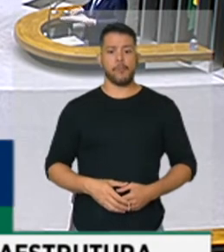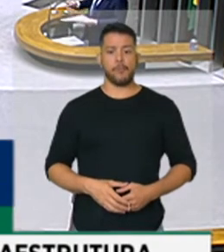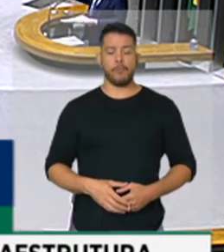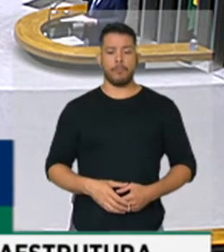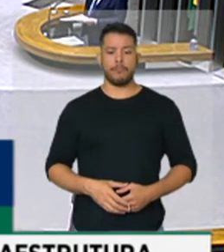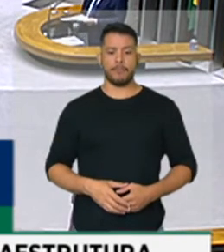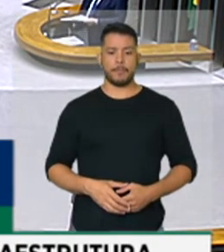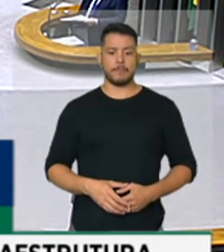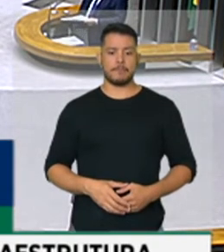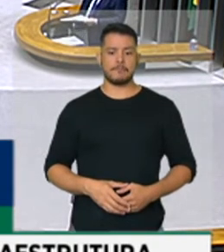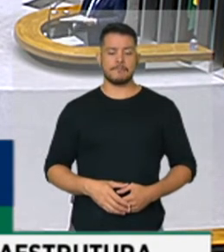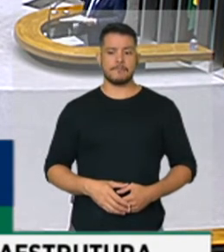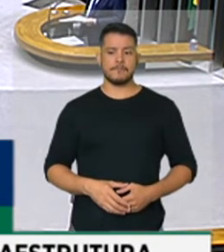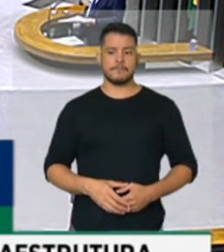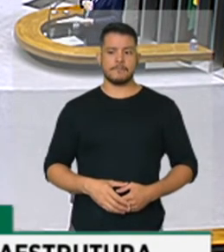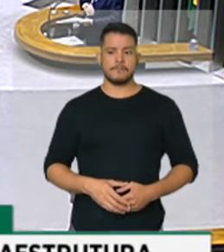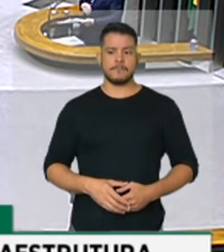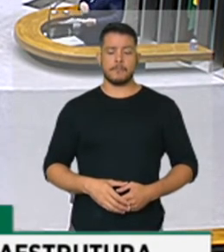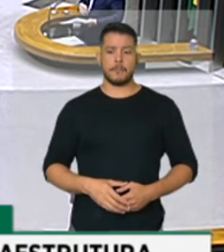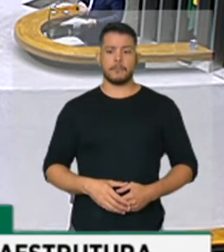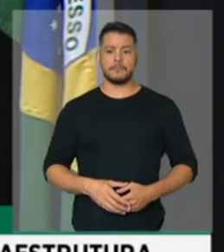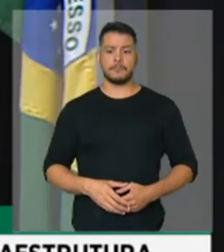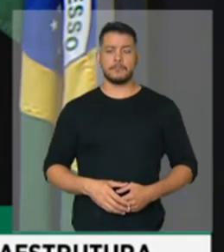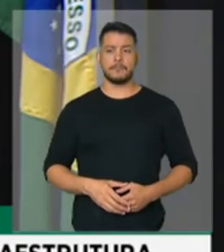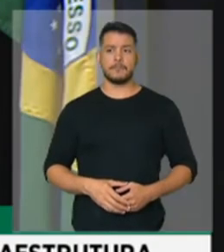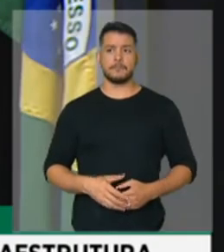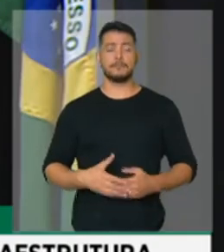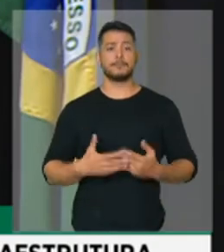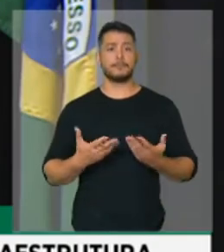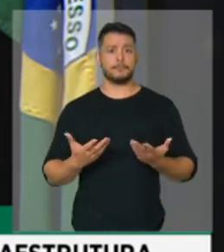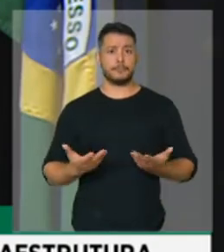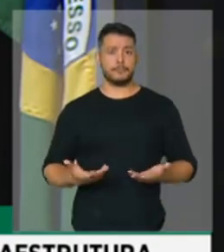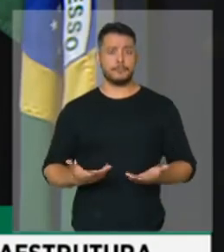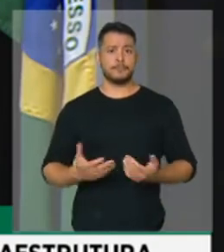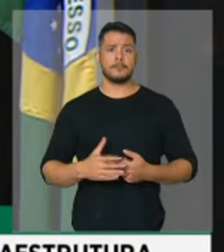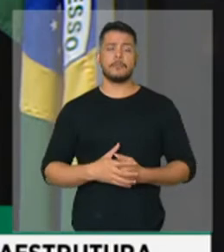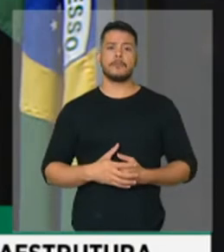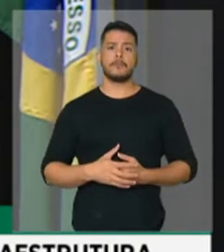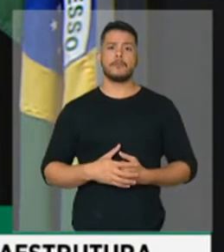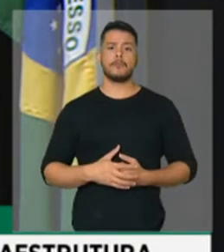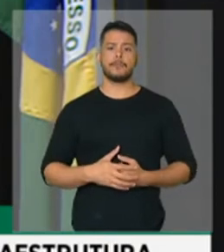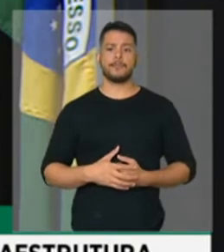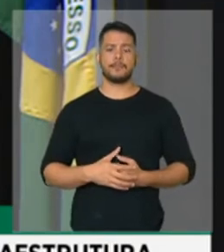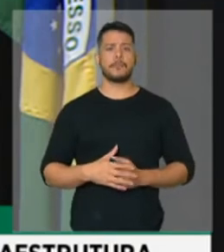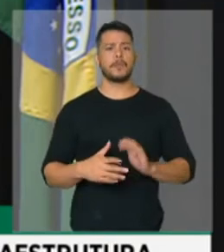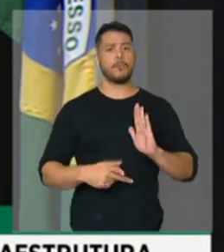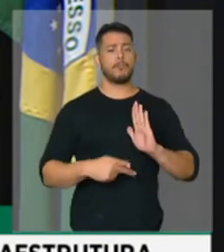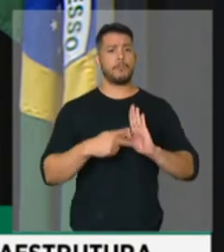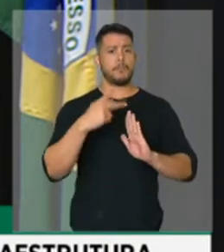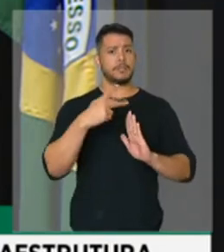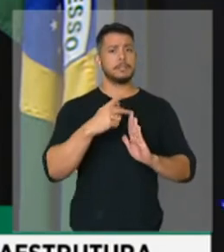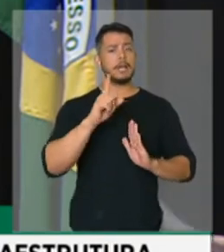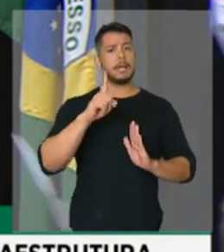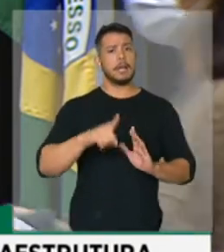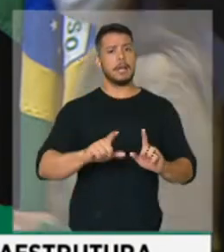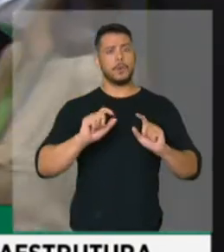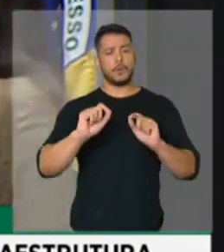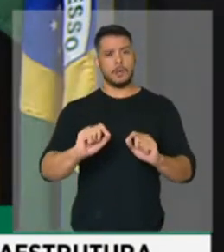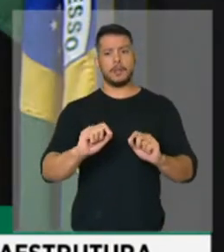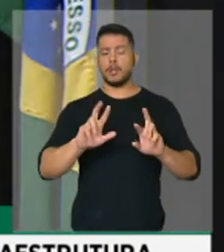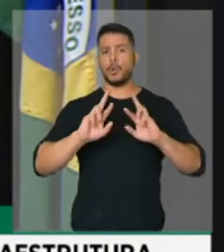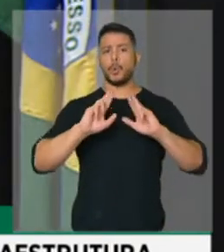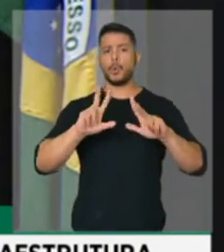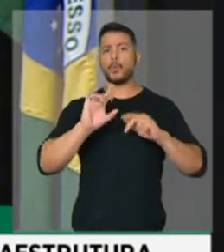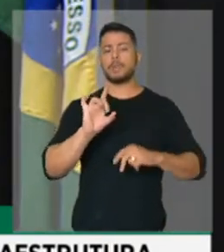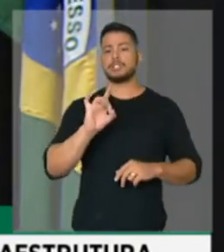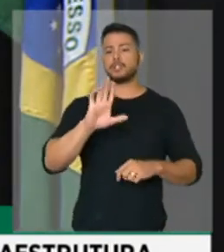sugeridas. É mais do que uma avaliação das emendas, é um processo de negociação que,